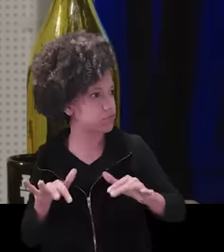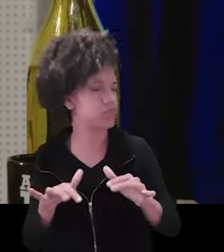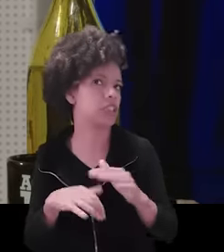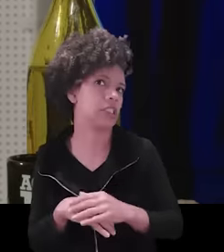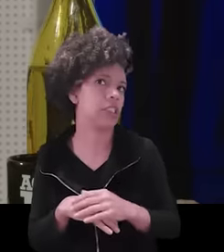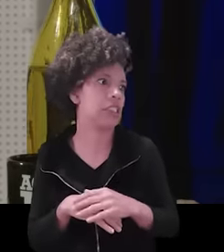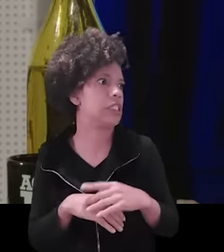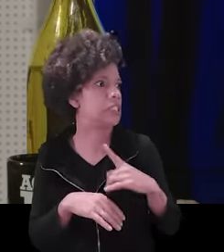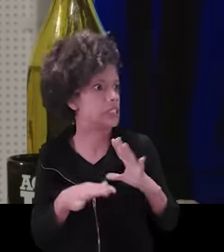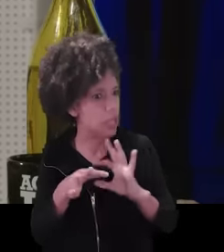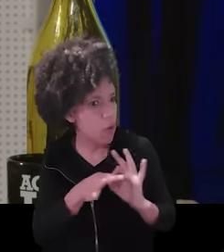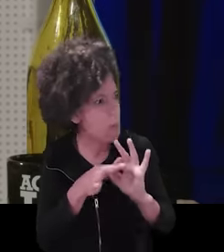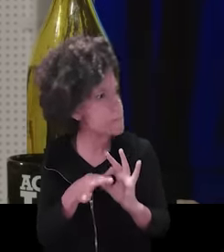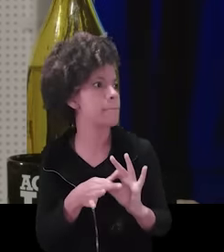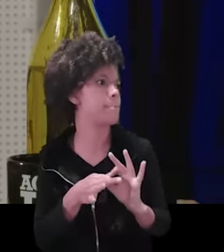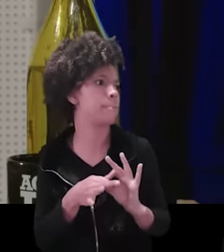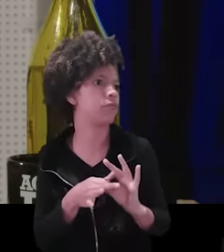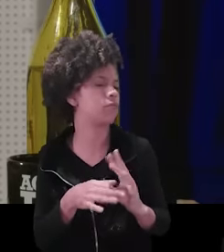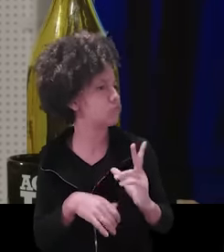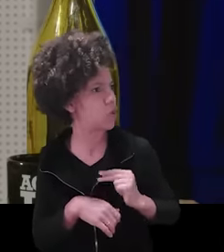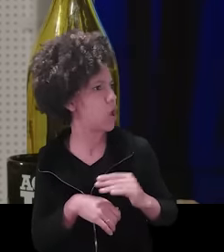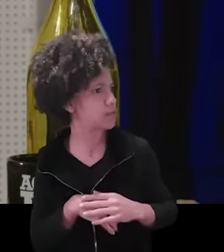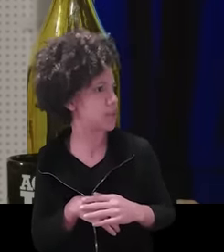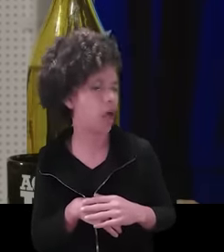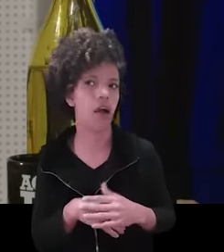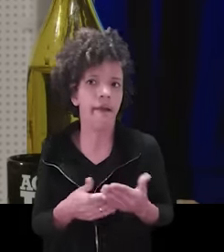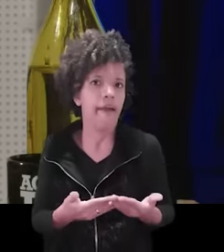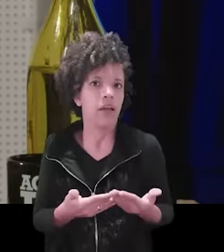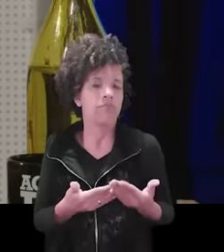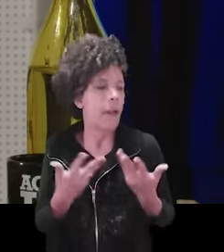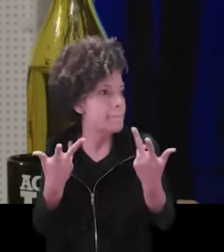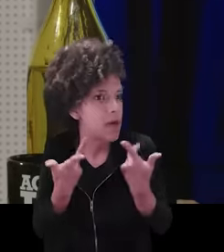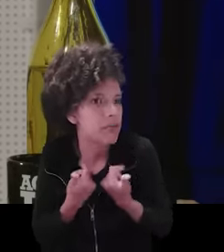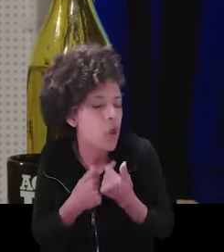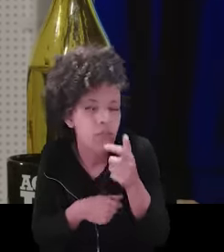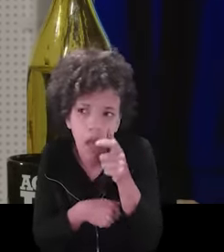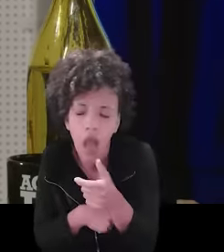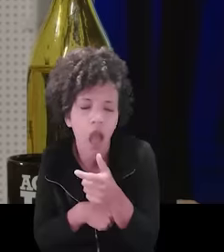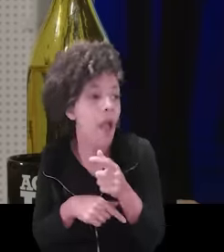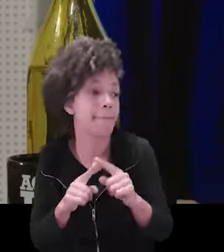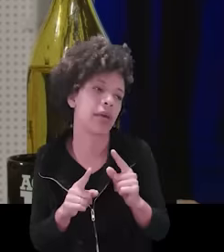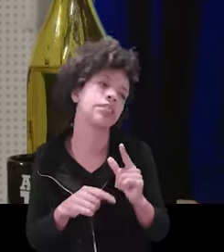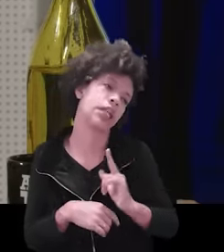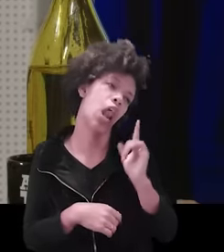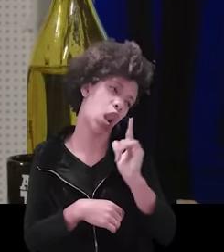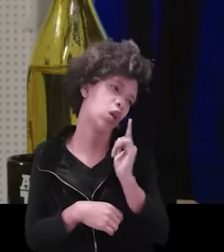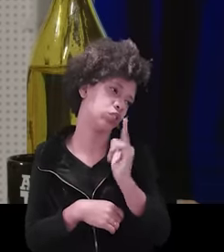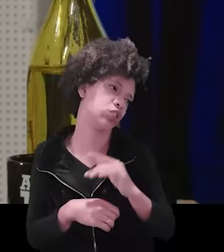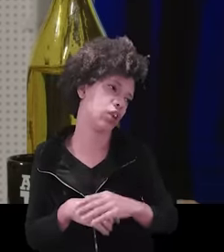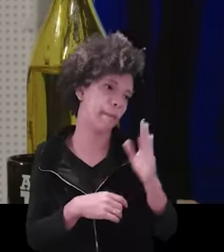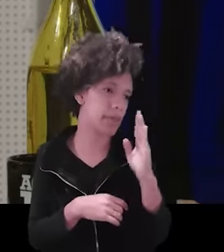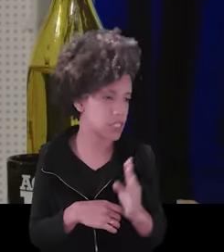hispânico hispano Eles são muito unidos muito unidos é é lindo ver né Eu sentei